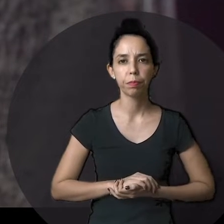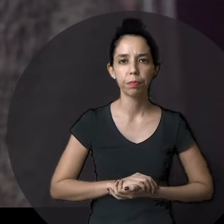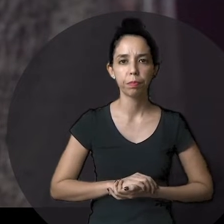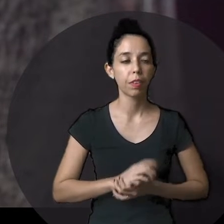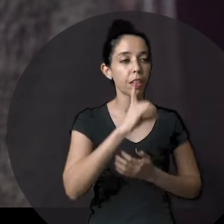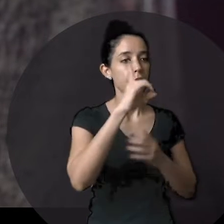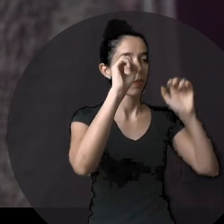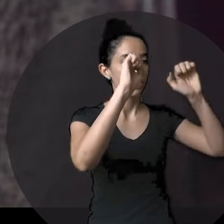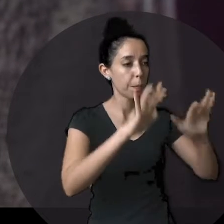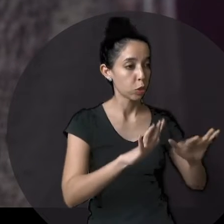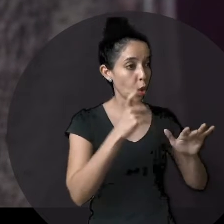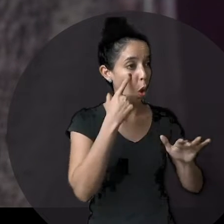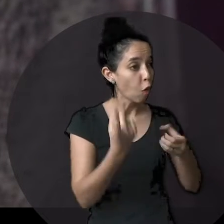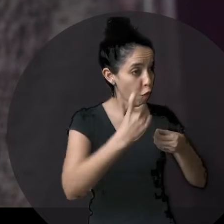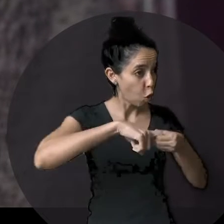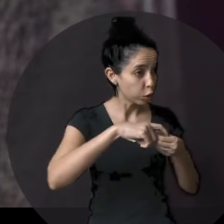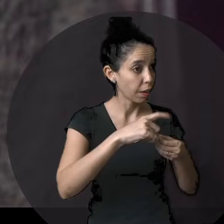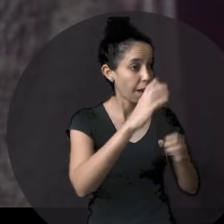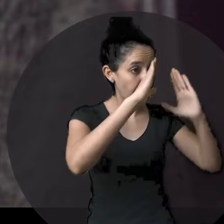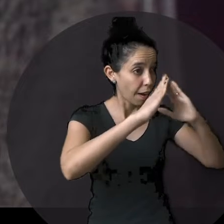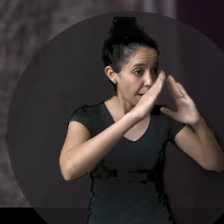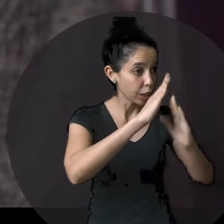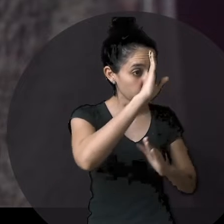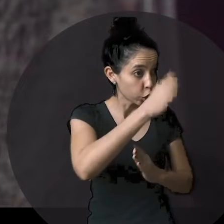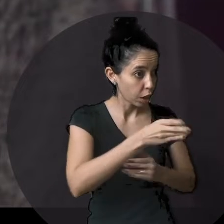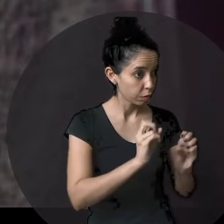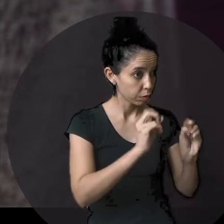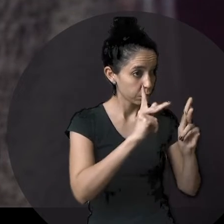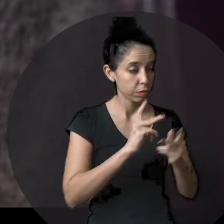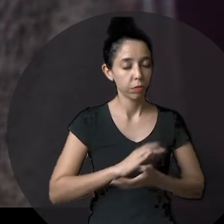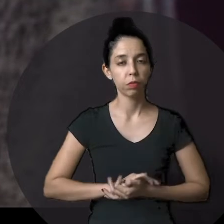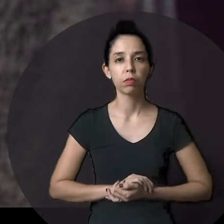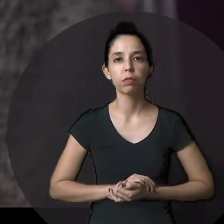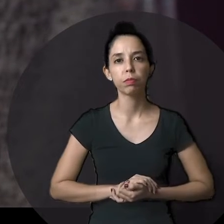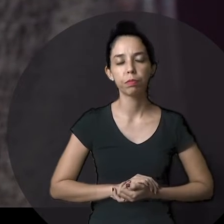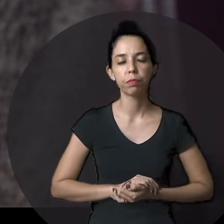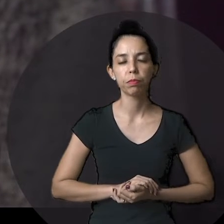mãe. Deus te abençoe, meu filho. Volte direto pra casa.